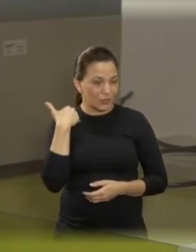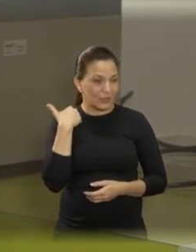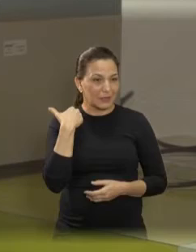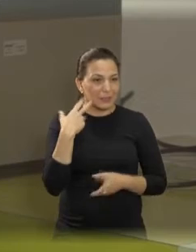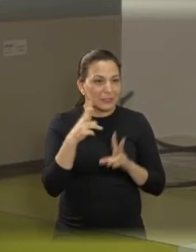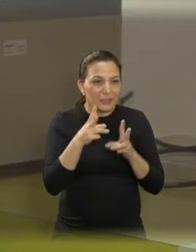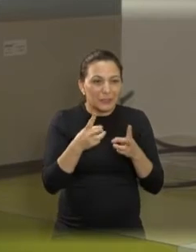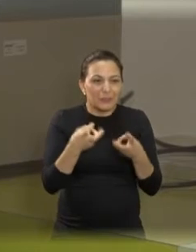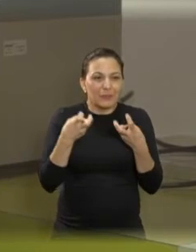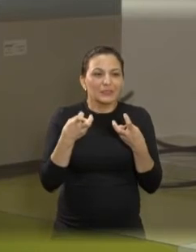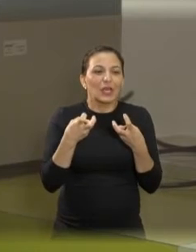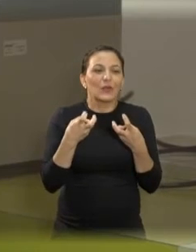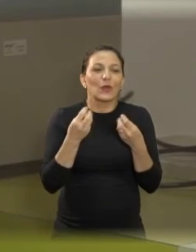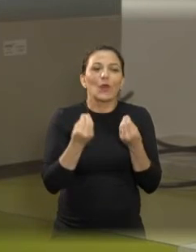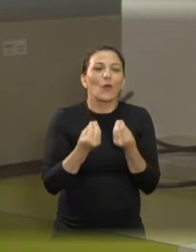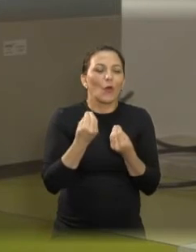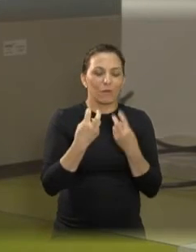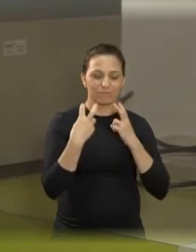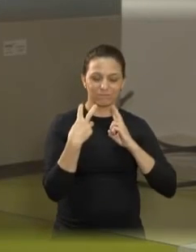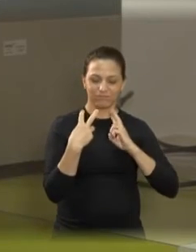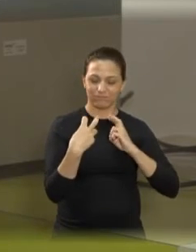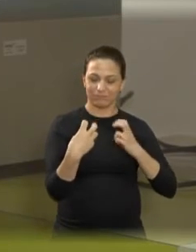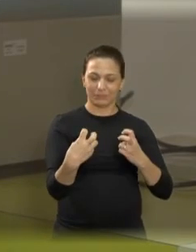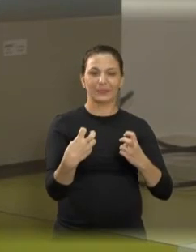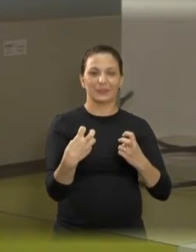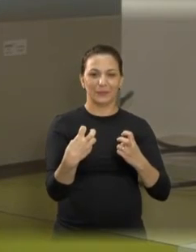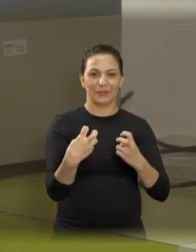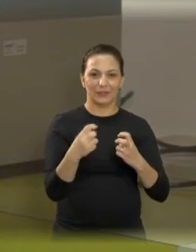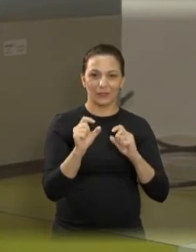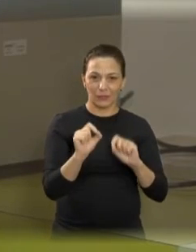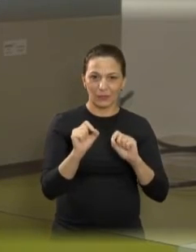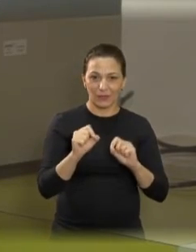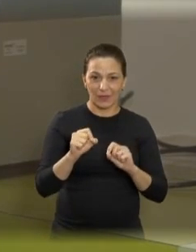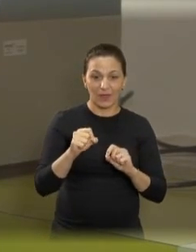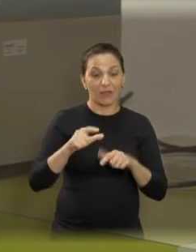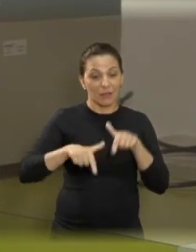esse, né? Momentos como esse cai a ficha. Puxa vida, eu trabalho